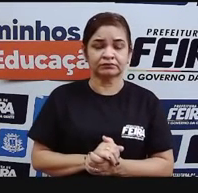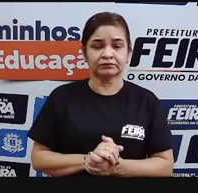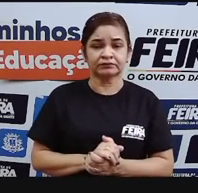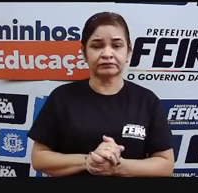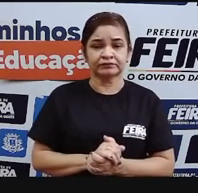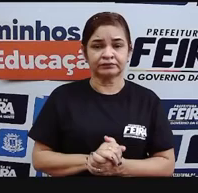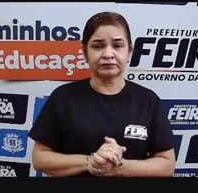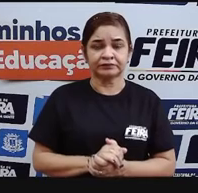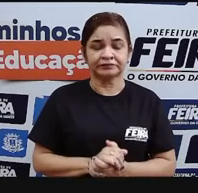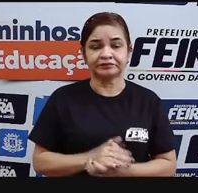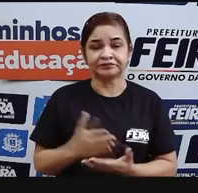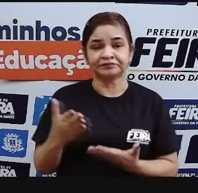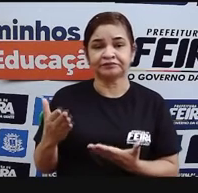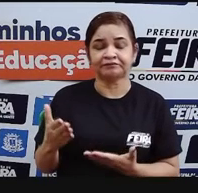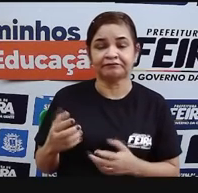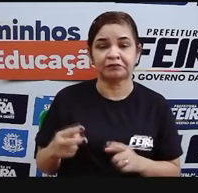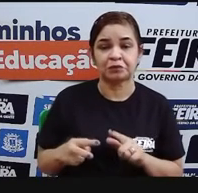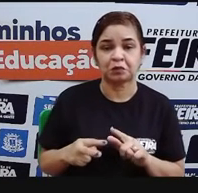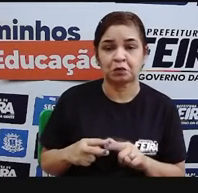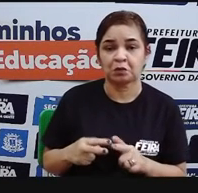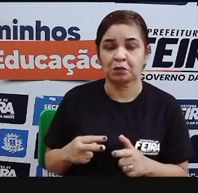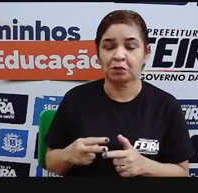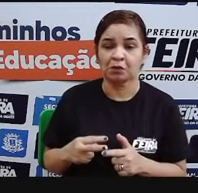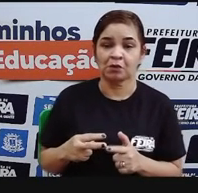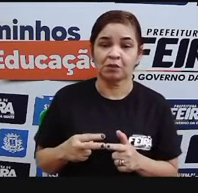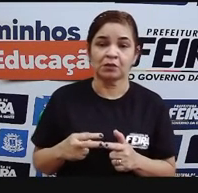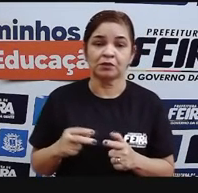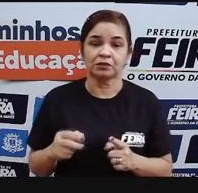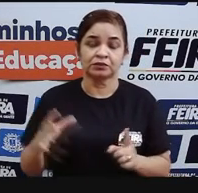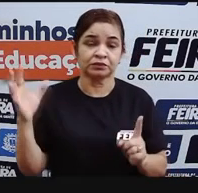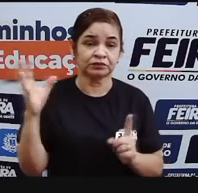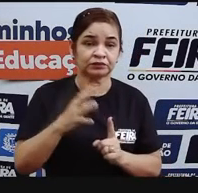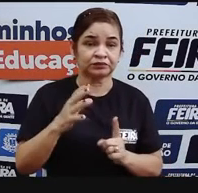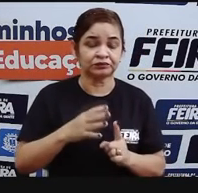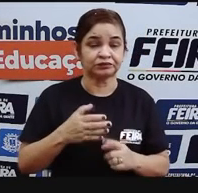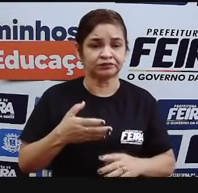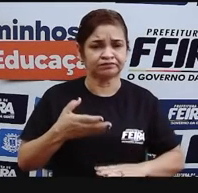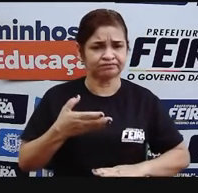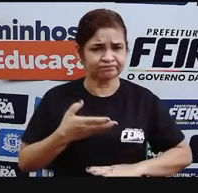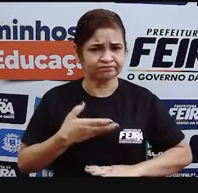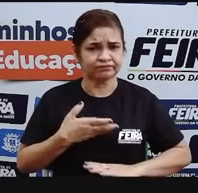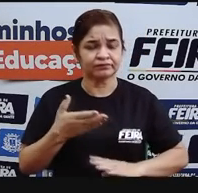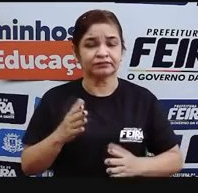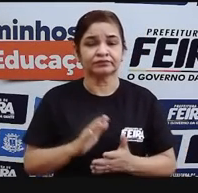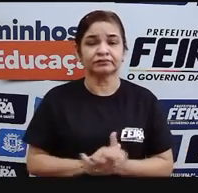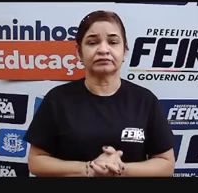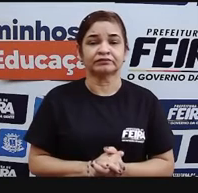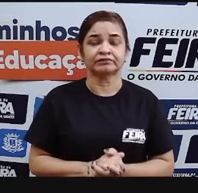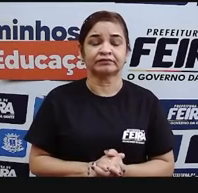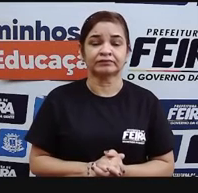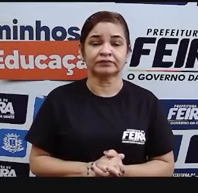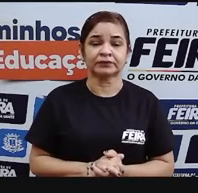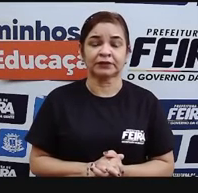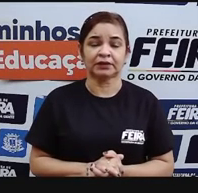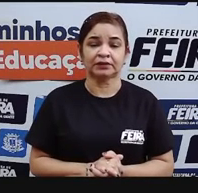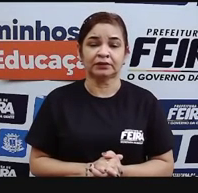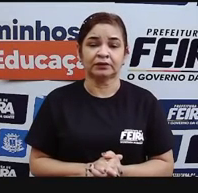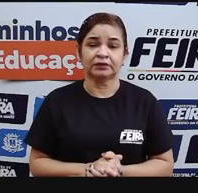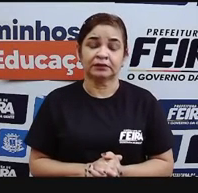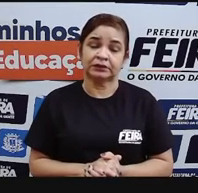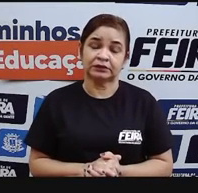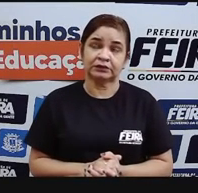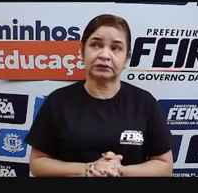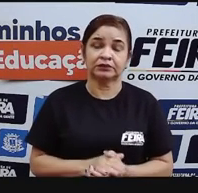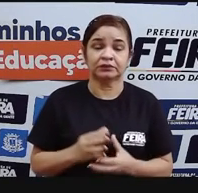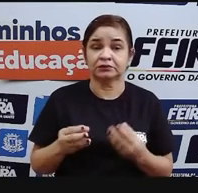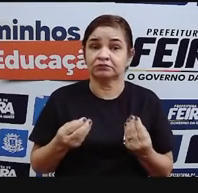5 tipos. Os 2 primeiros são violência física, que é praticada pelo cônjuge, né, no caso o